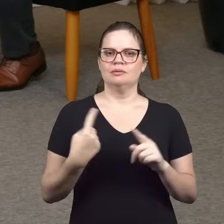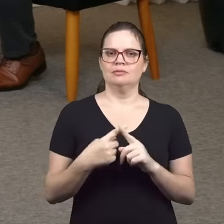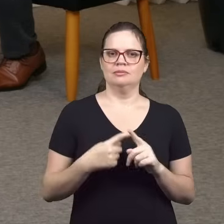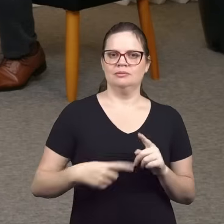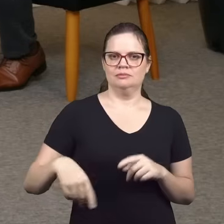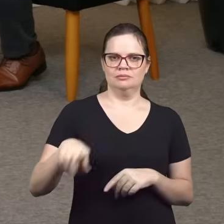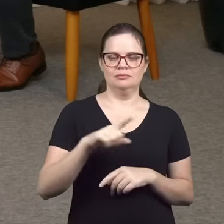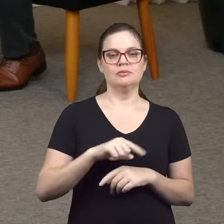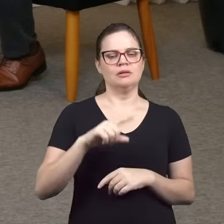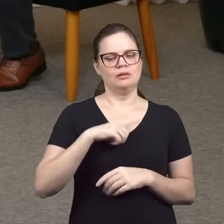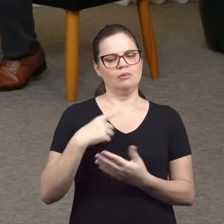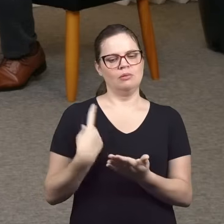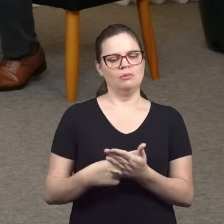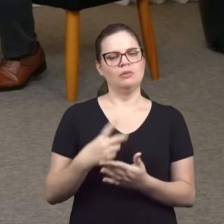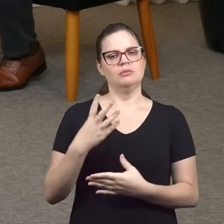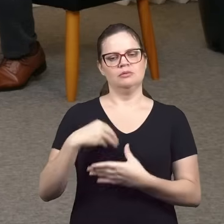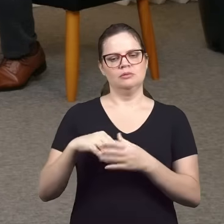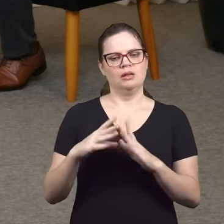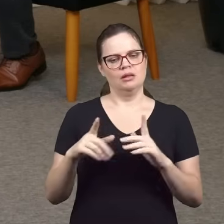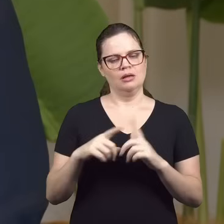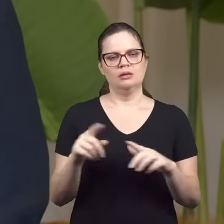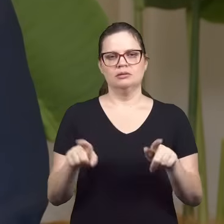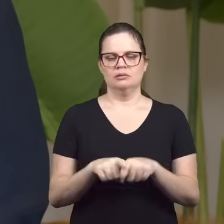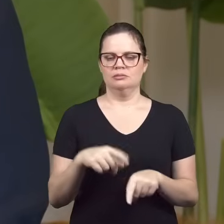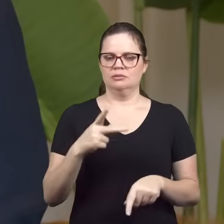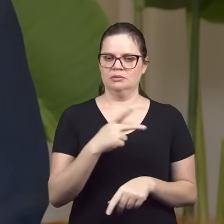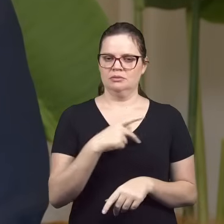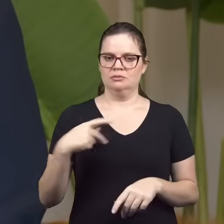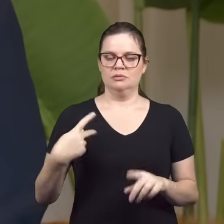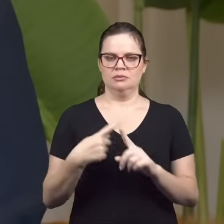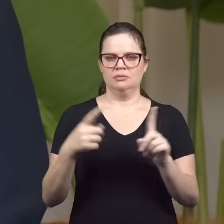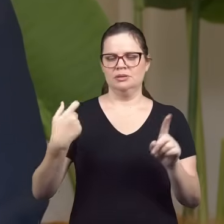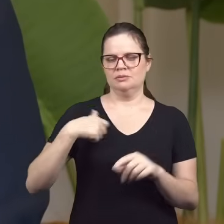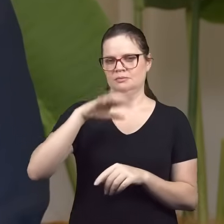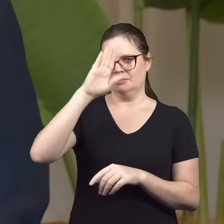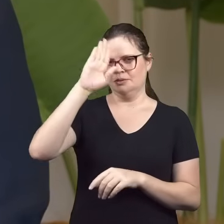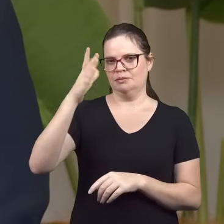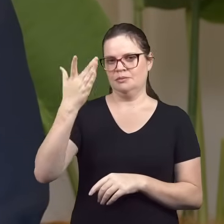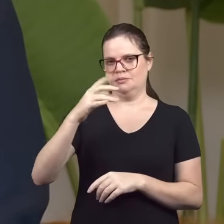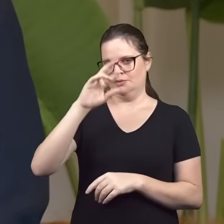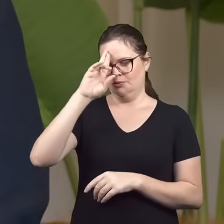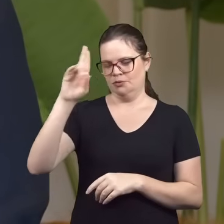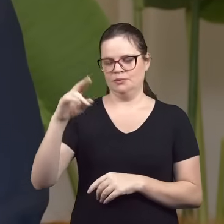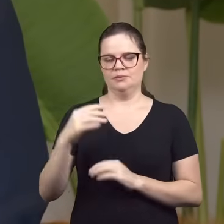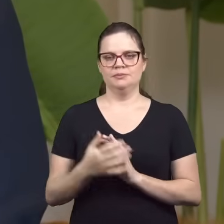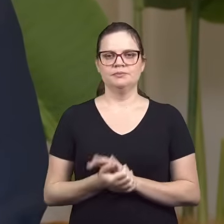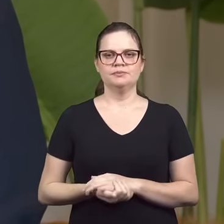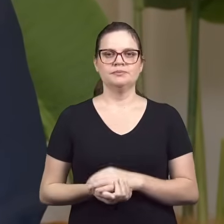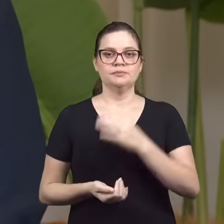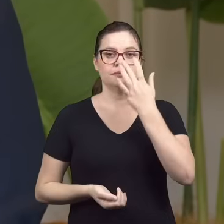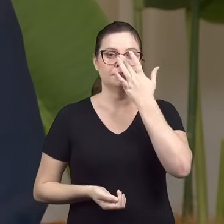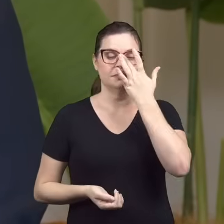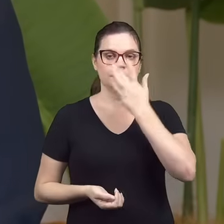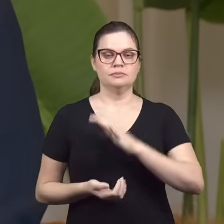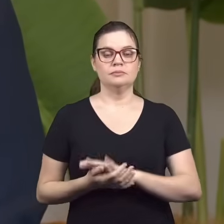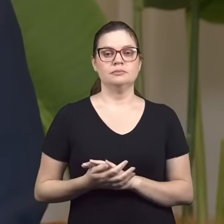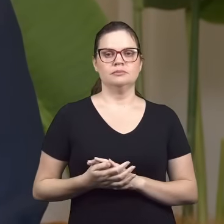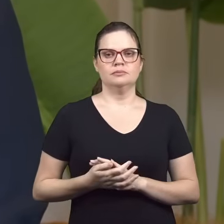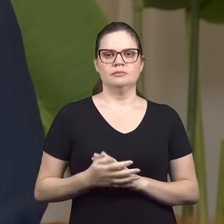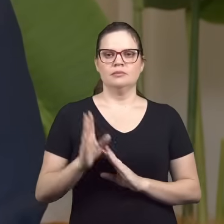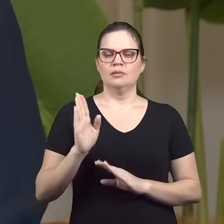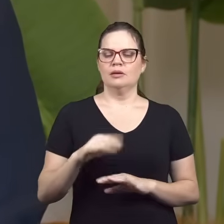membros da sua igreja, com o seu pastor e principalmente com o Senhor, não é verdade? E é muito